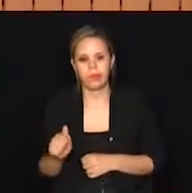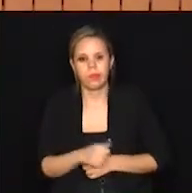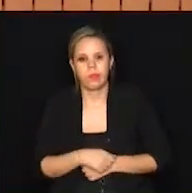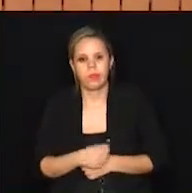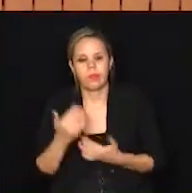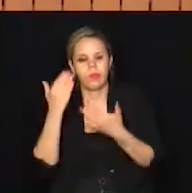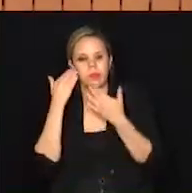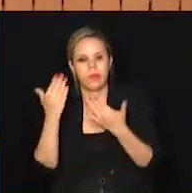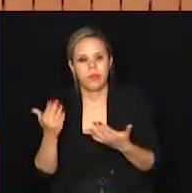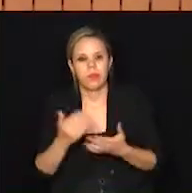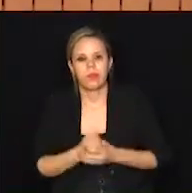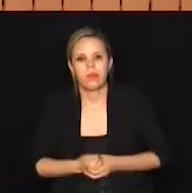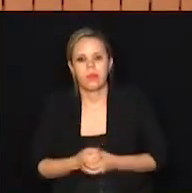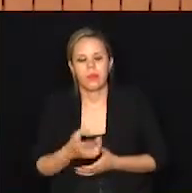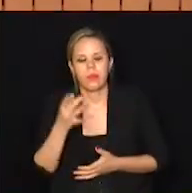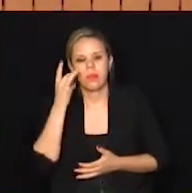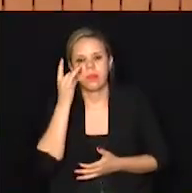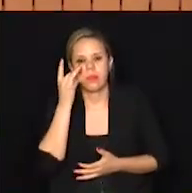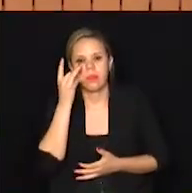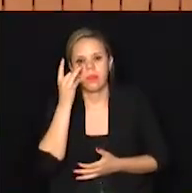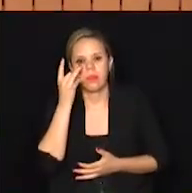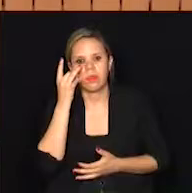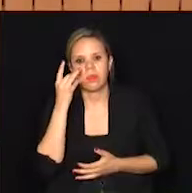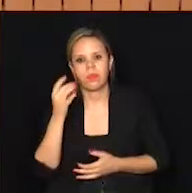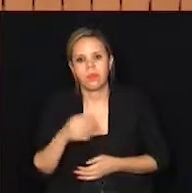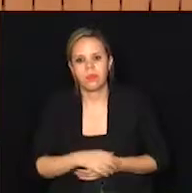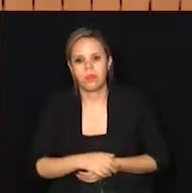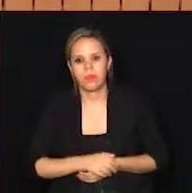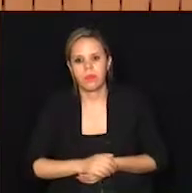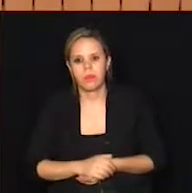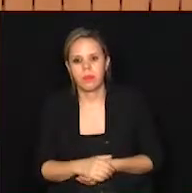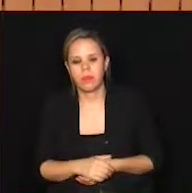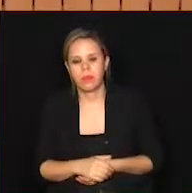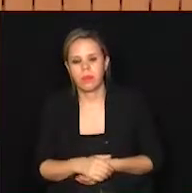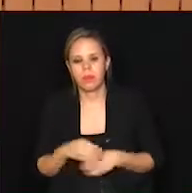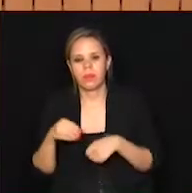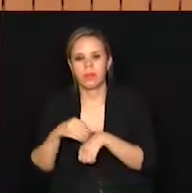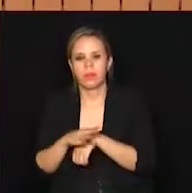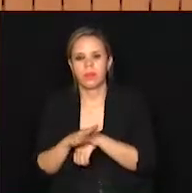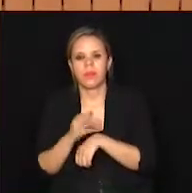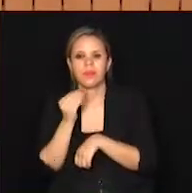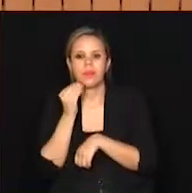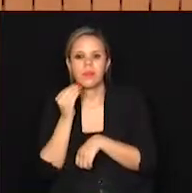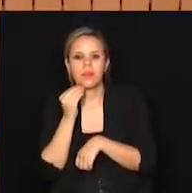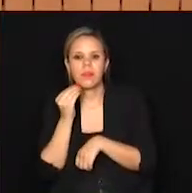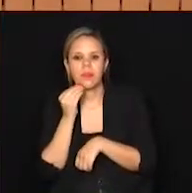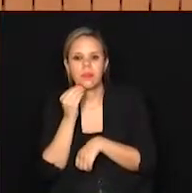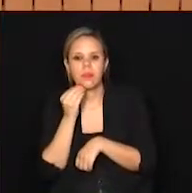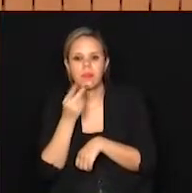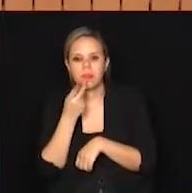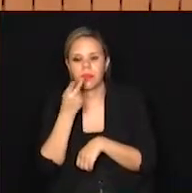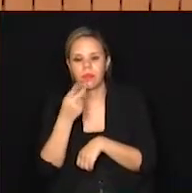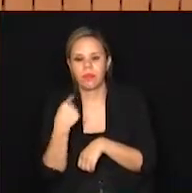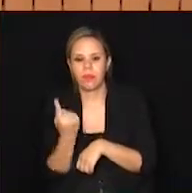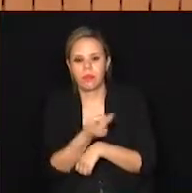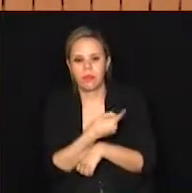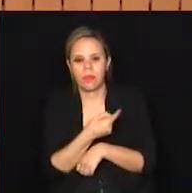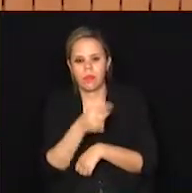agradecer muito a tua presença, a tua disponibilidade e te passar aí a oportunidade de falar